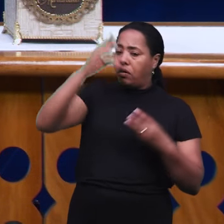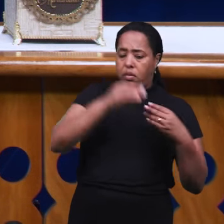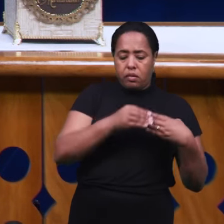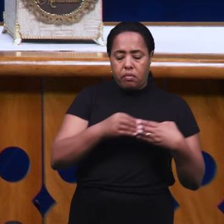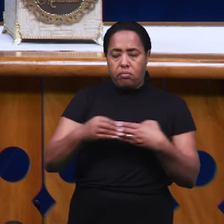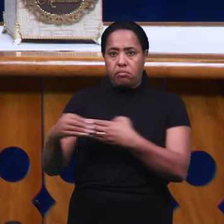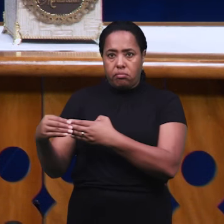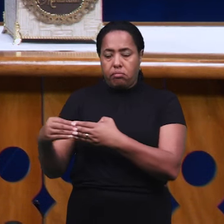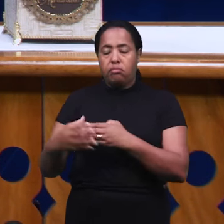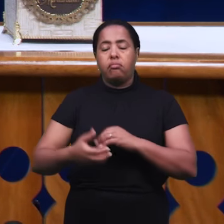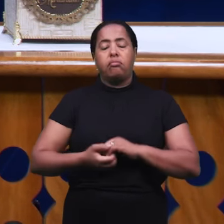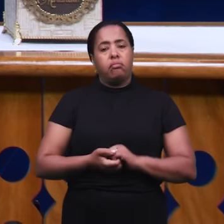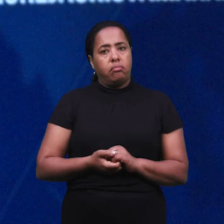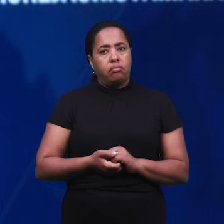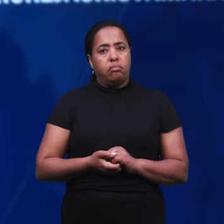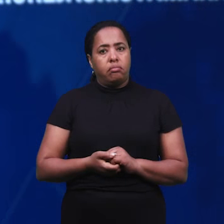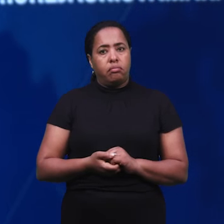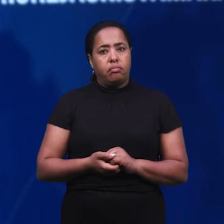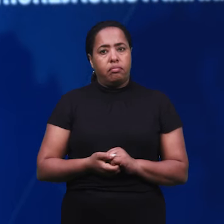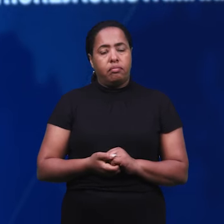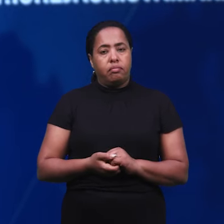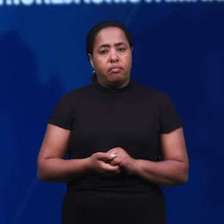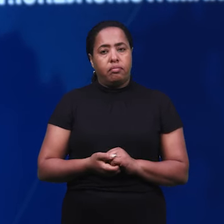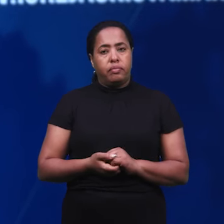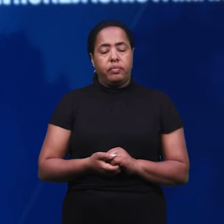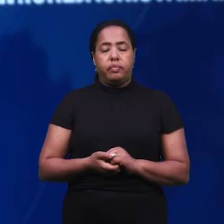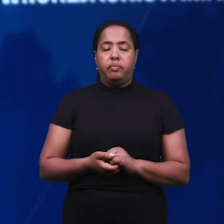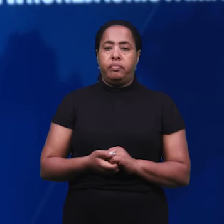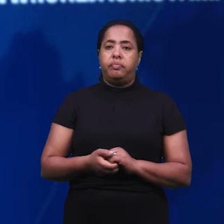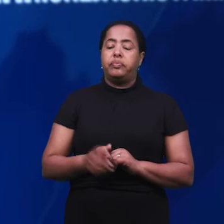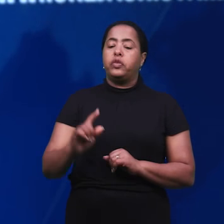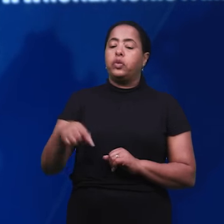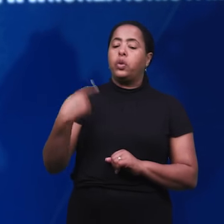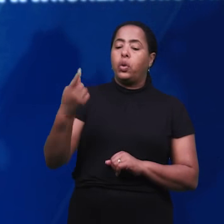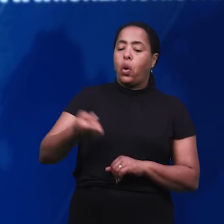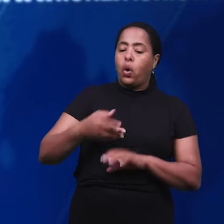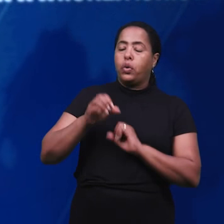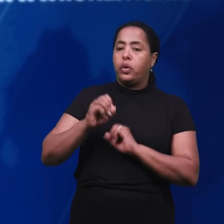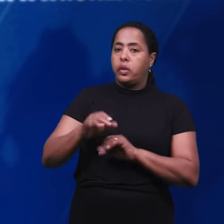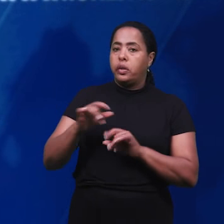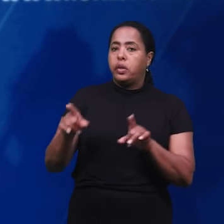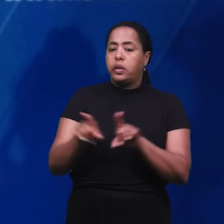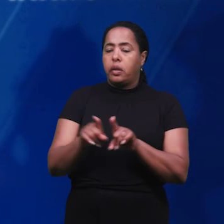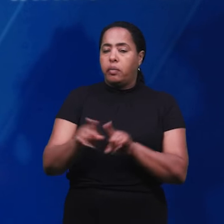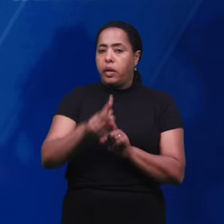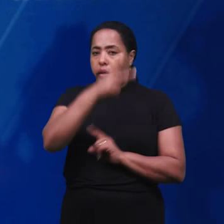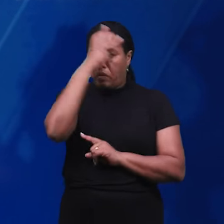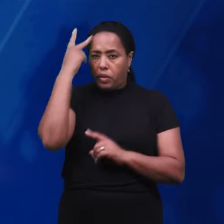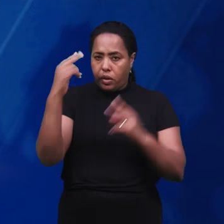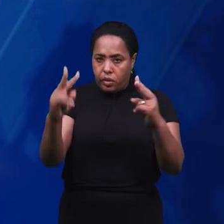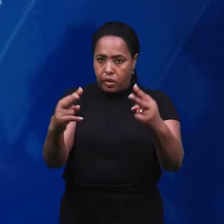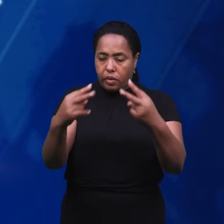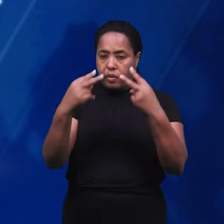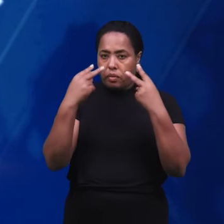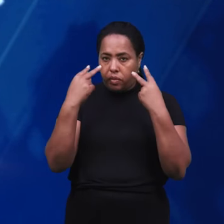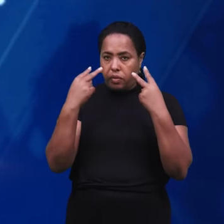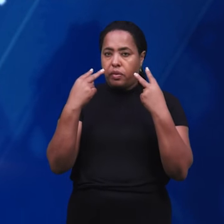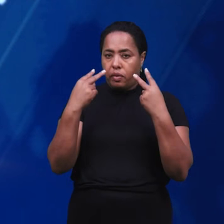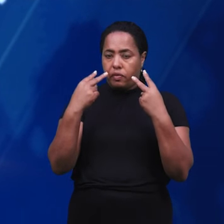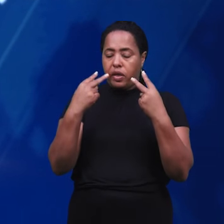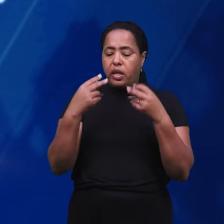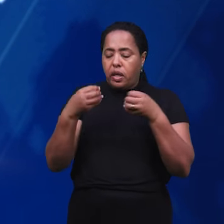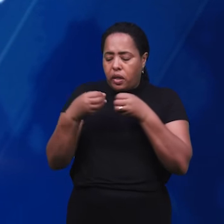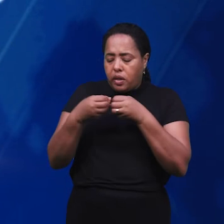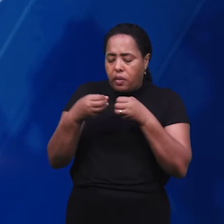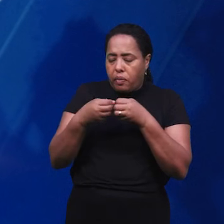Senhor. Fazer uma outra abordagem aqui, aqueles que estão nos ouvindo, estão, como disse, até